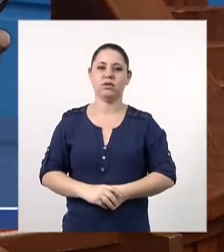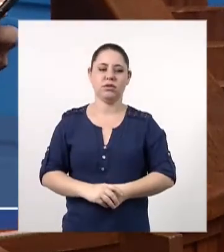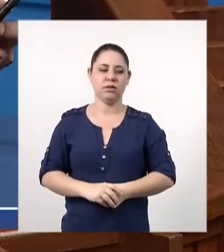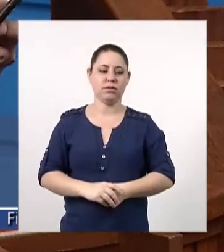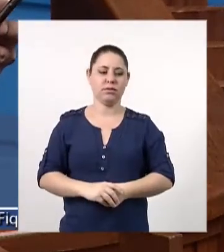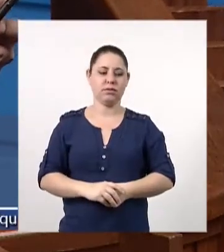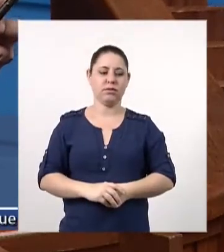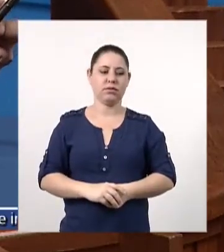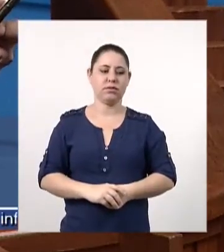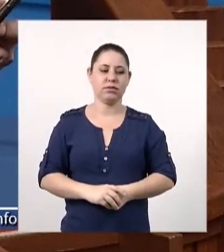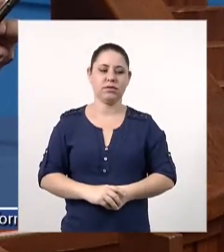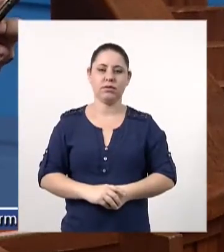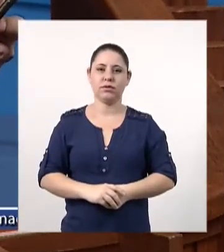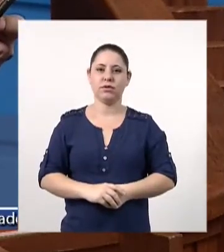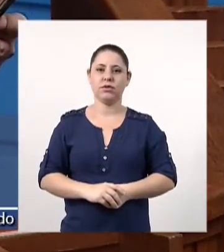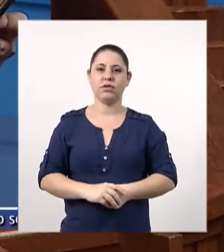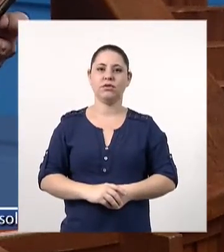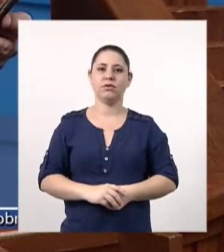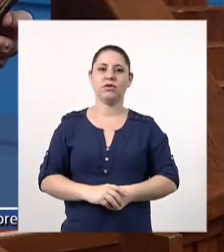dizendo: